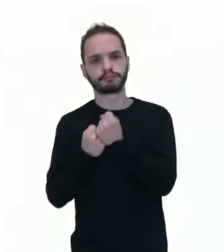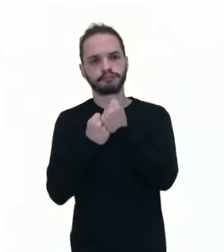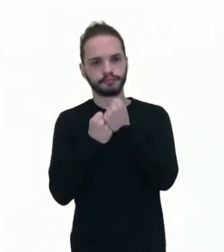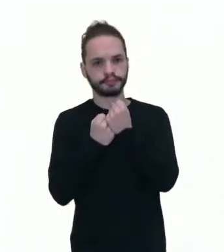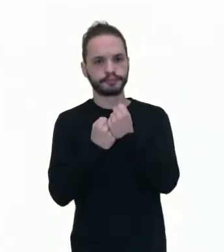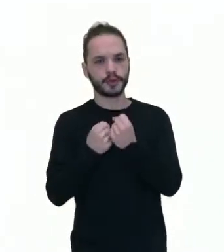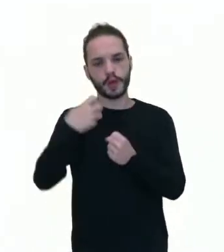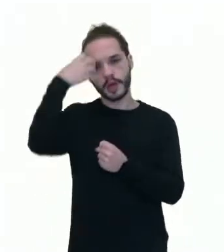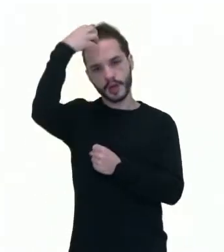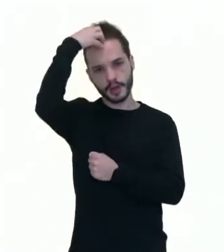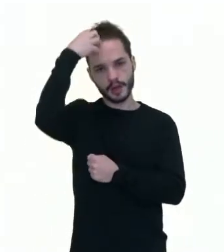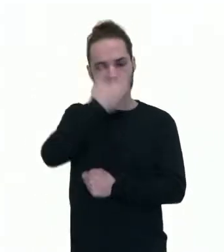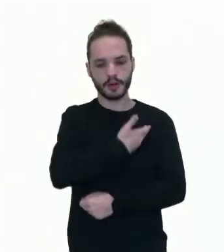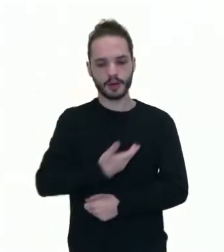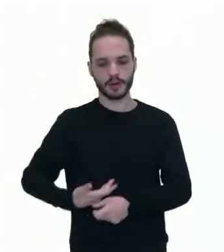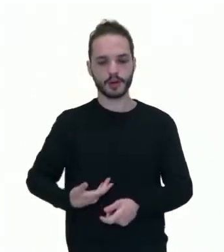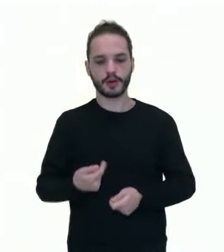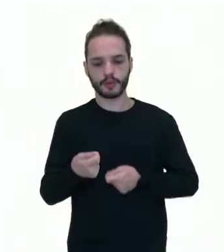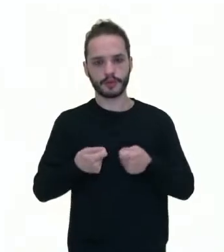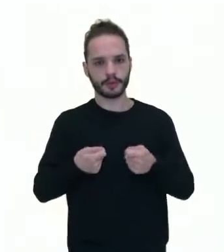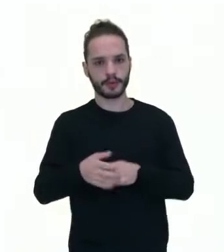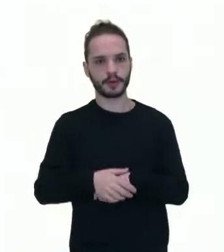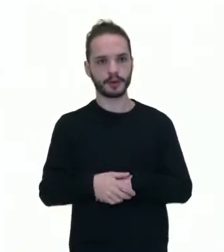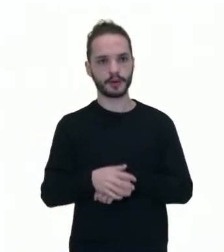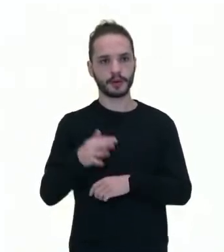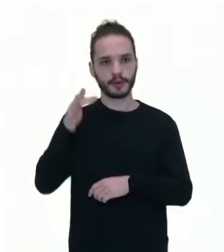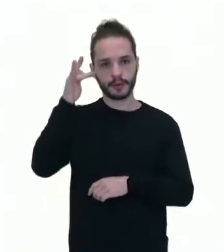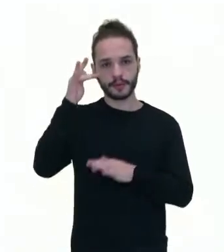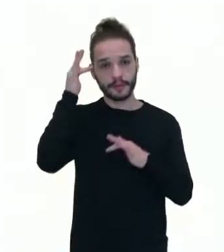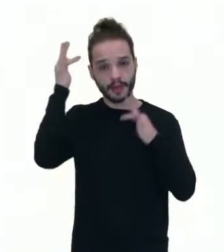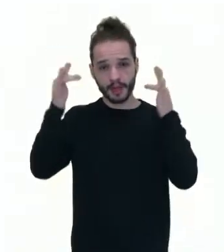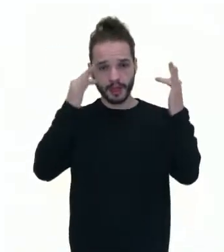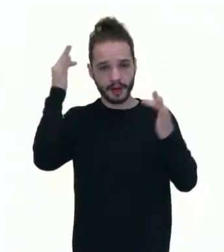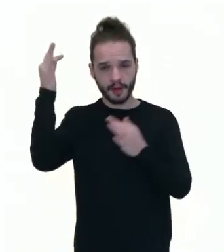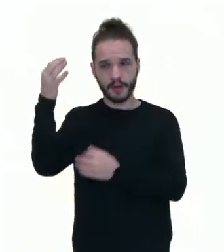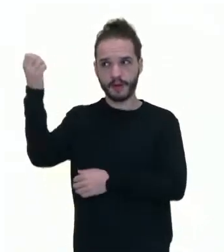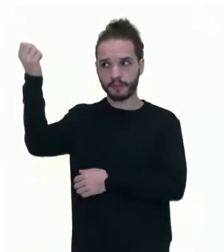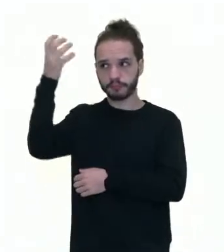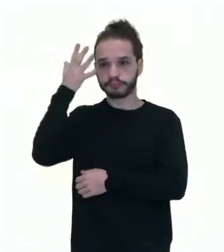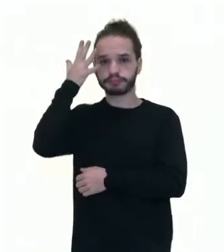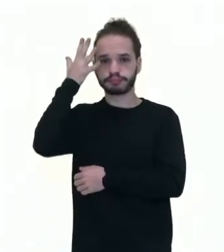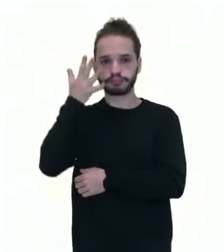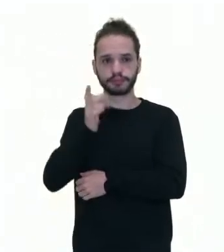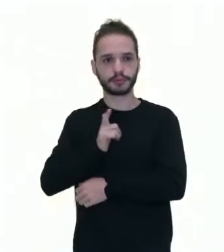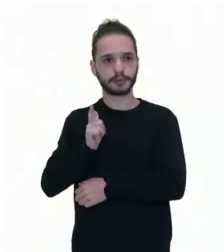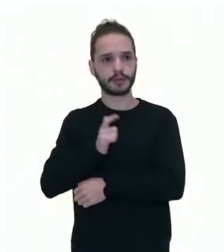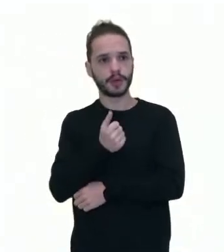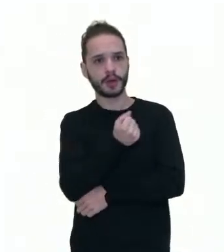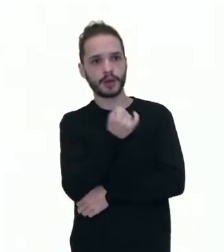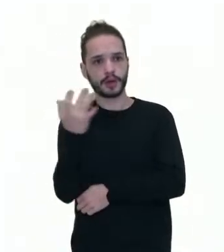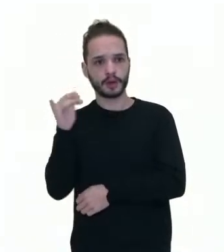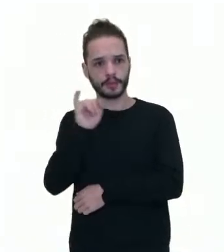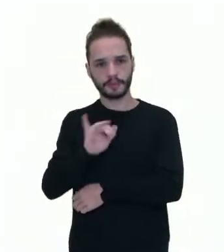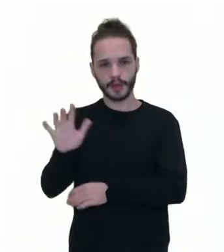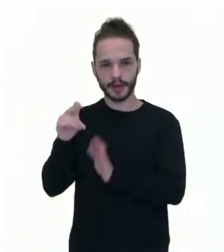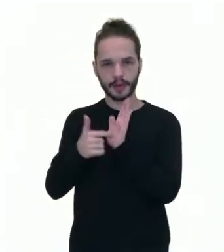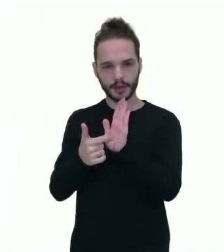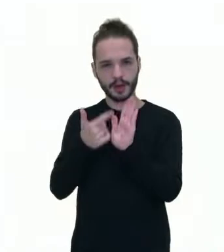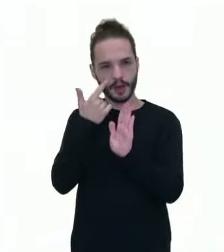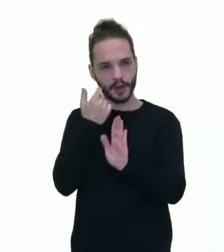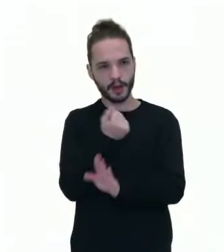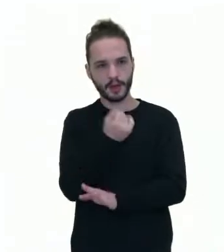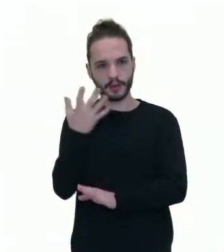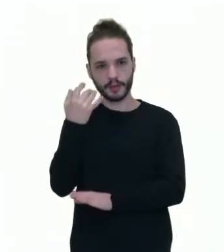monarca, ele governava. E os filósofos iluministas, dos quais aqui a gente tem algumas figuras importantes, Como